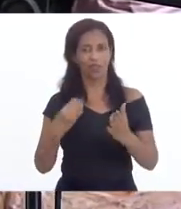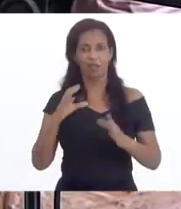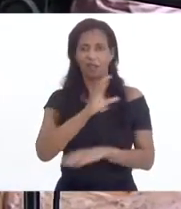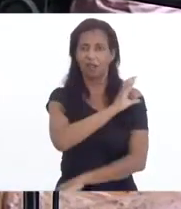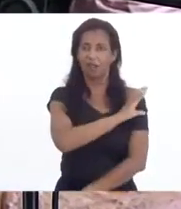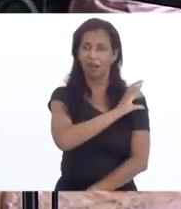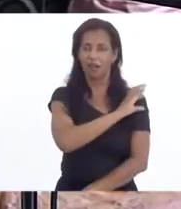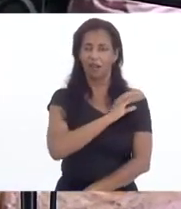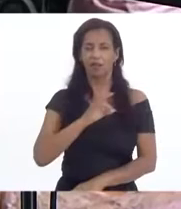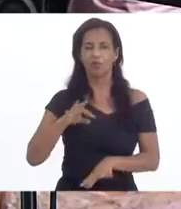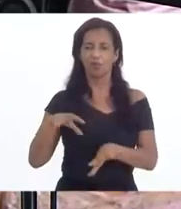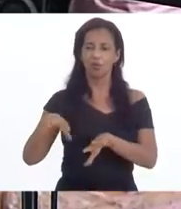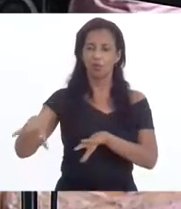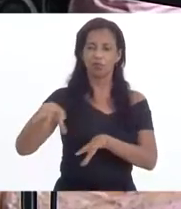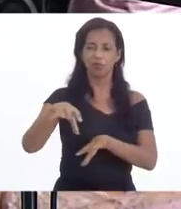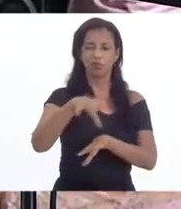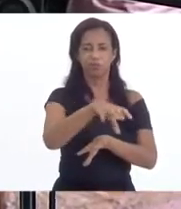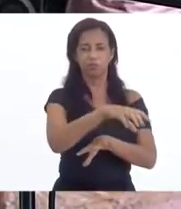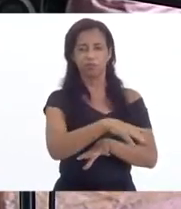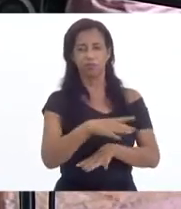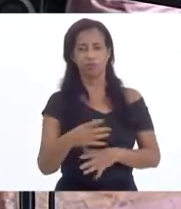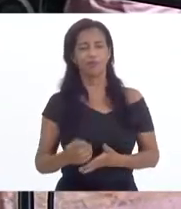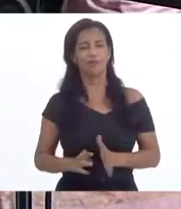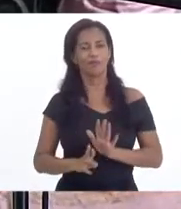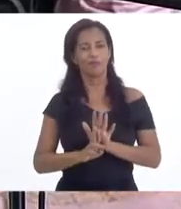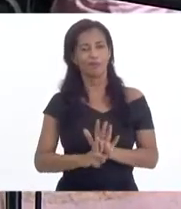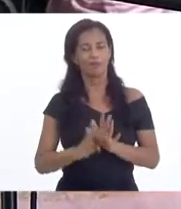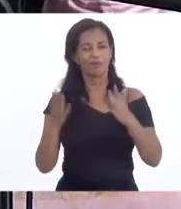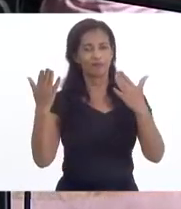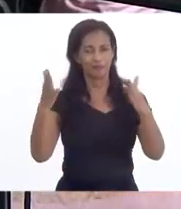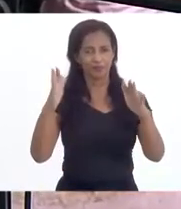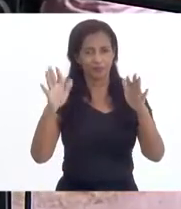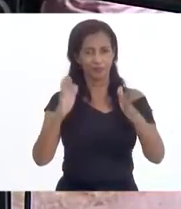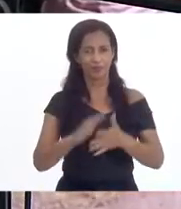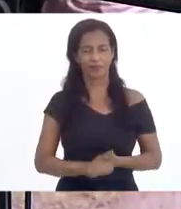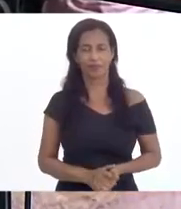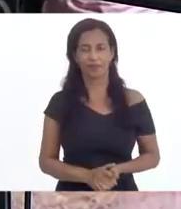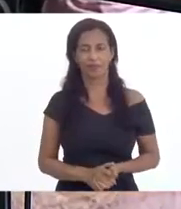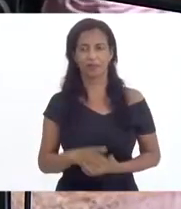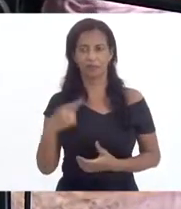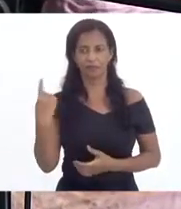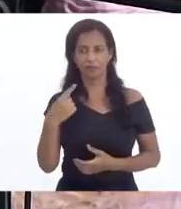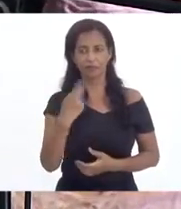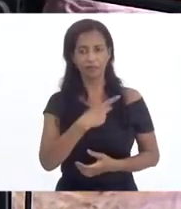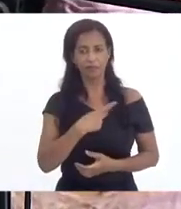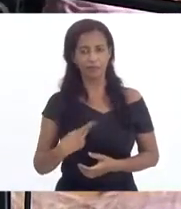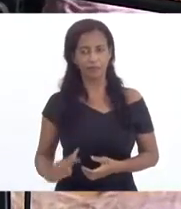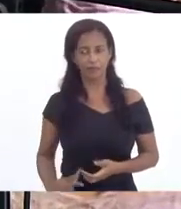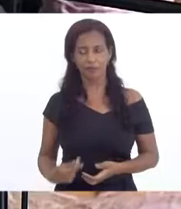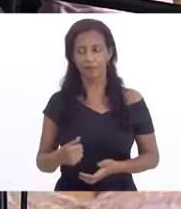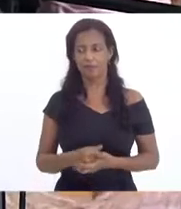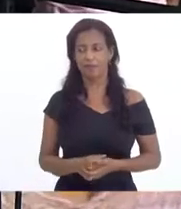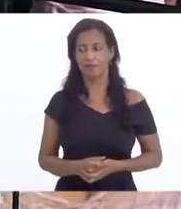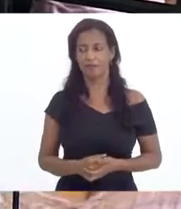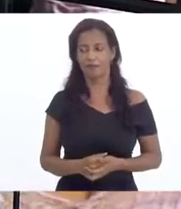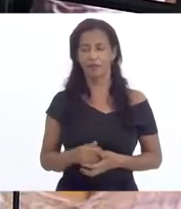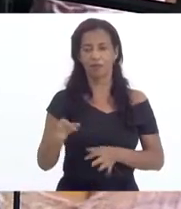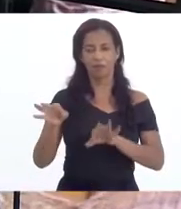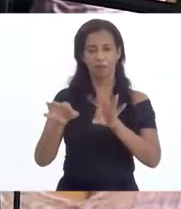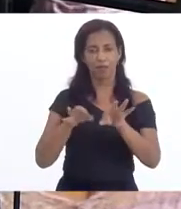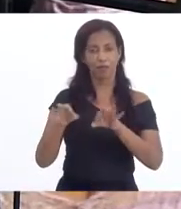e todas as regiões representadas. Parabenizar nosso presidente André Siciliano pela